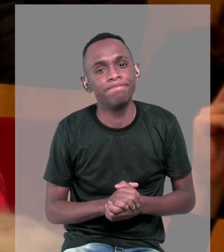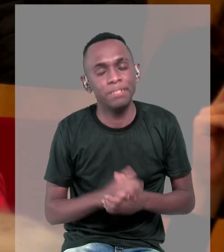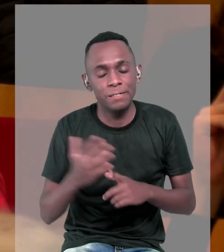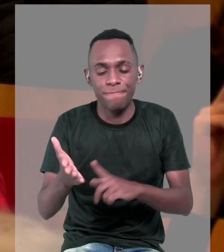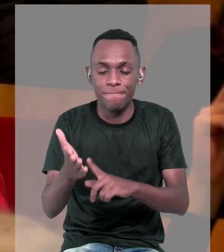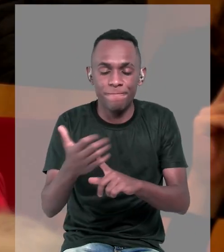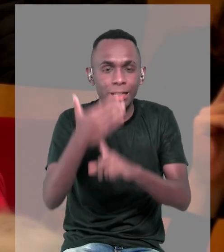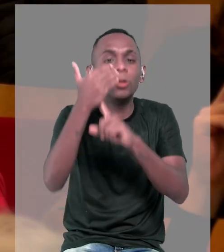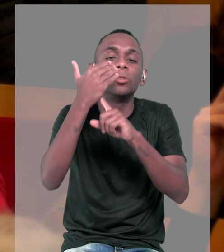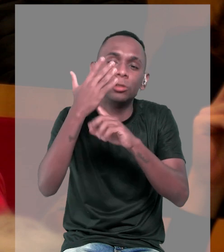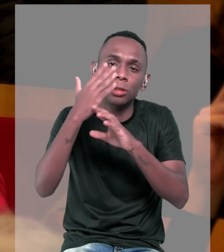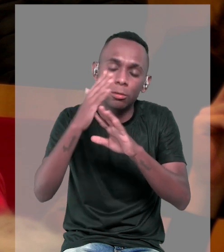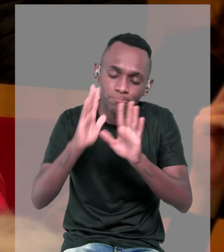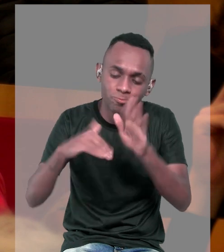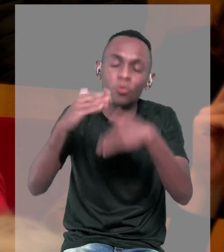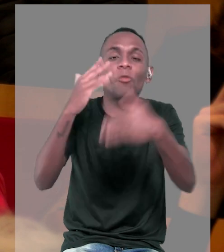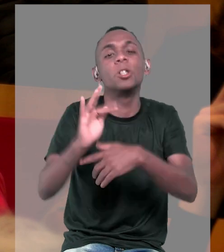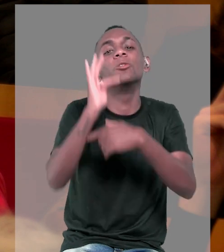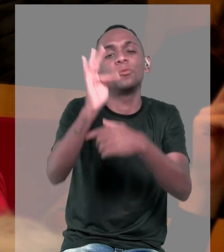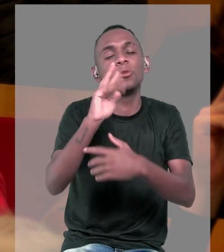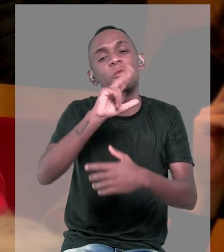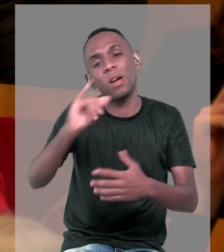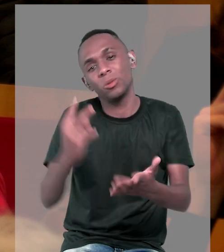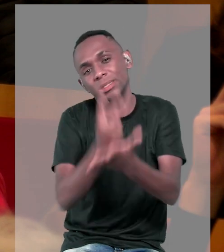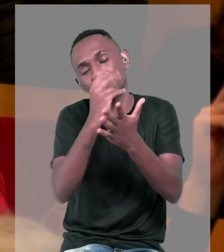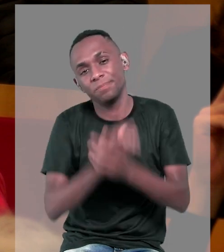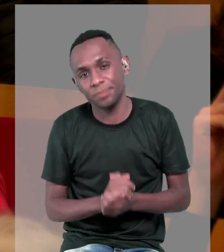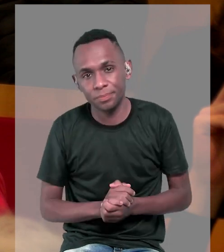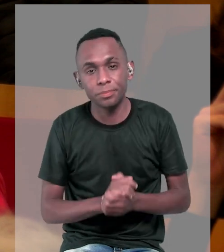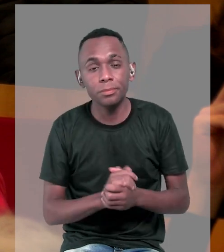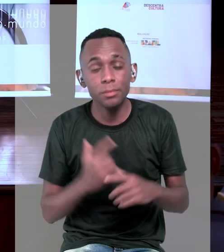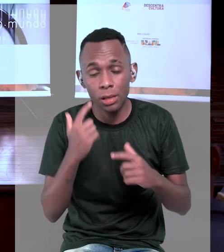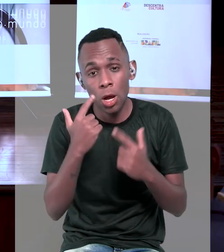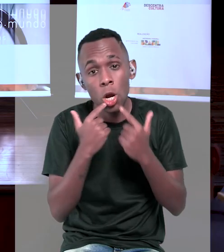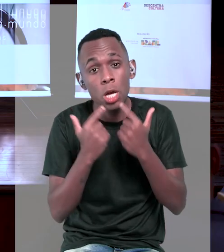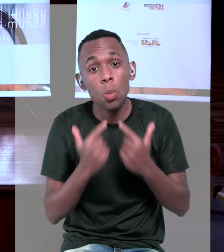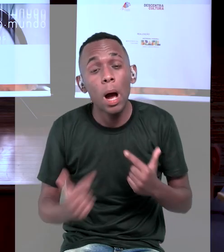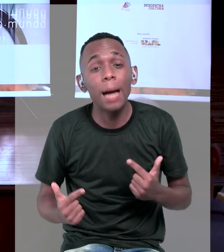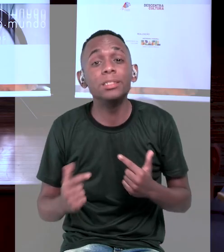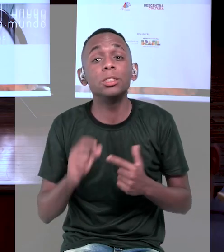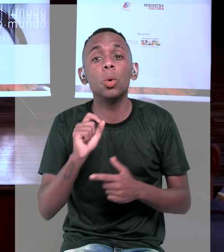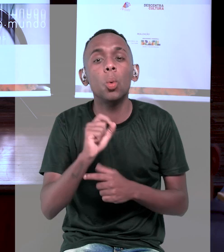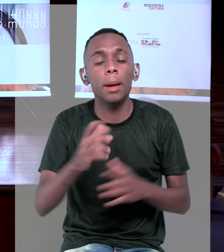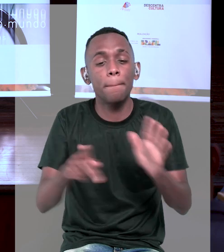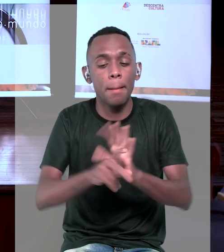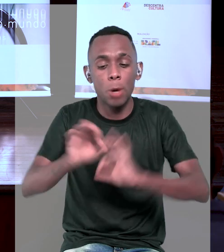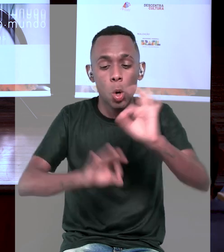O que é a linguagem de programação que se usa